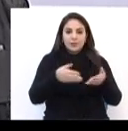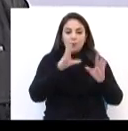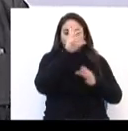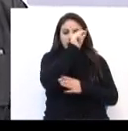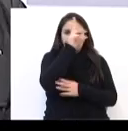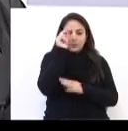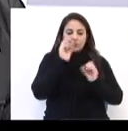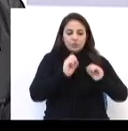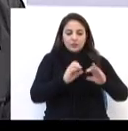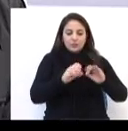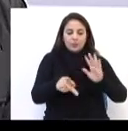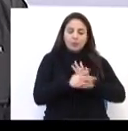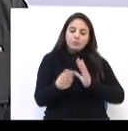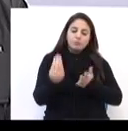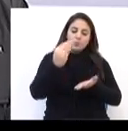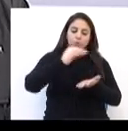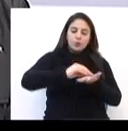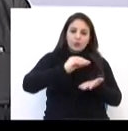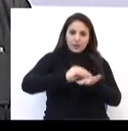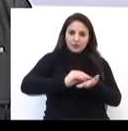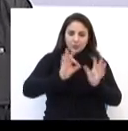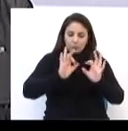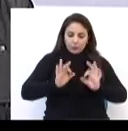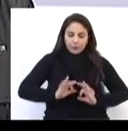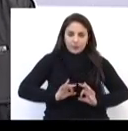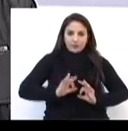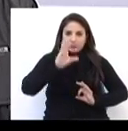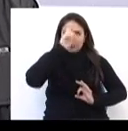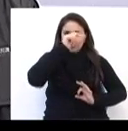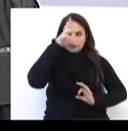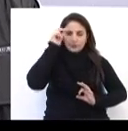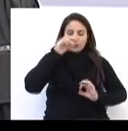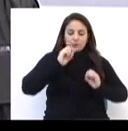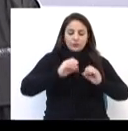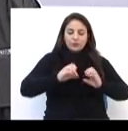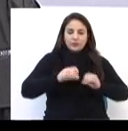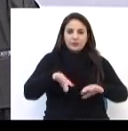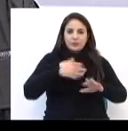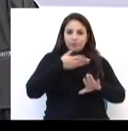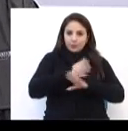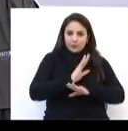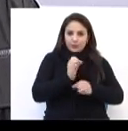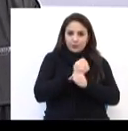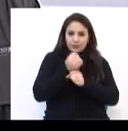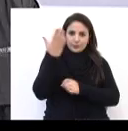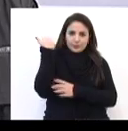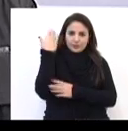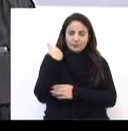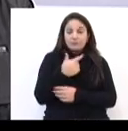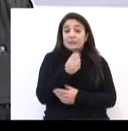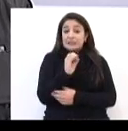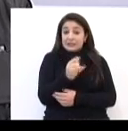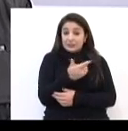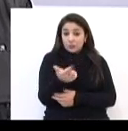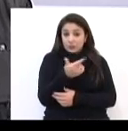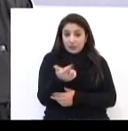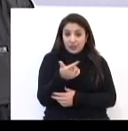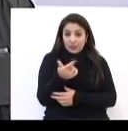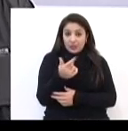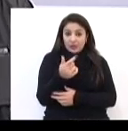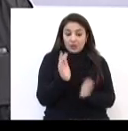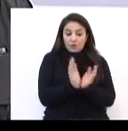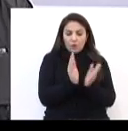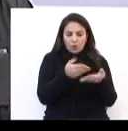Educação é uma instância que vai implementar, na verdade, o Plano Municipal de Educação aprovado no ano passado. Sem o fórum, todas